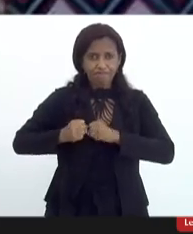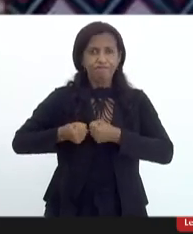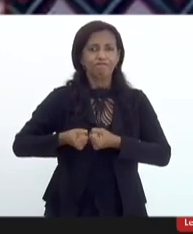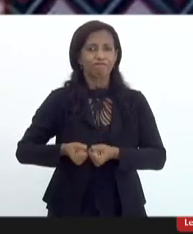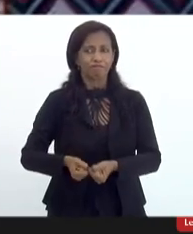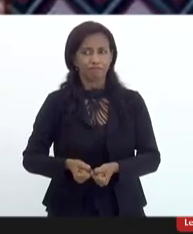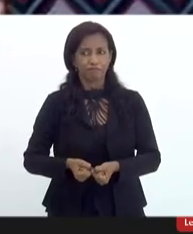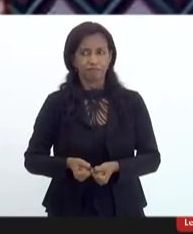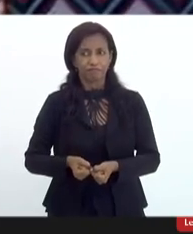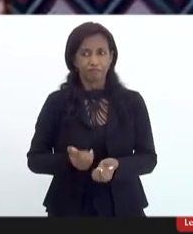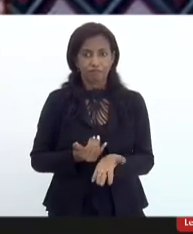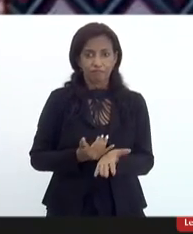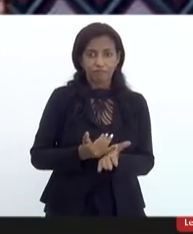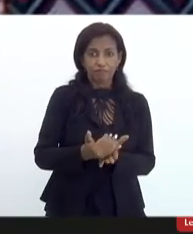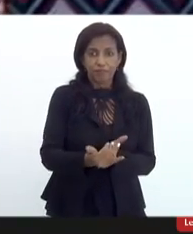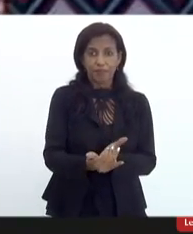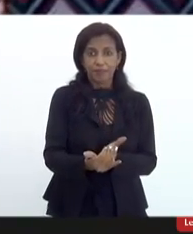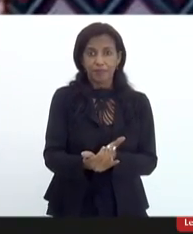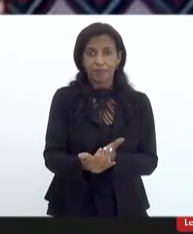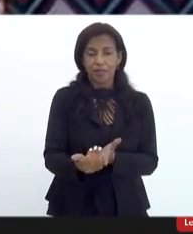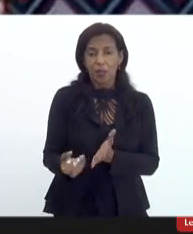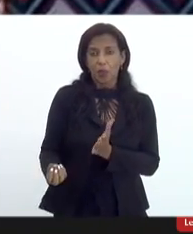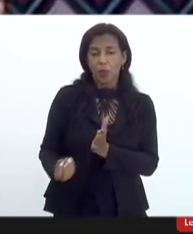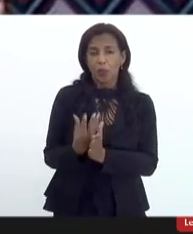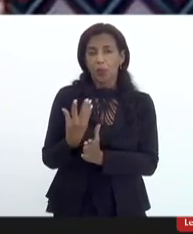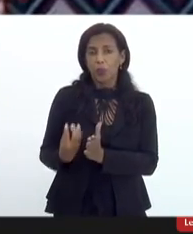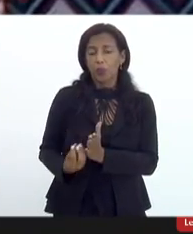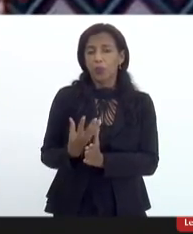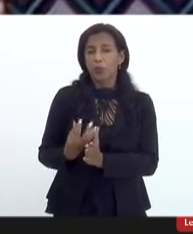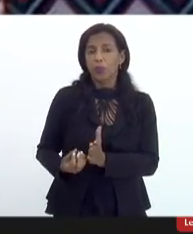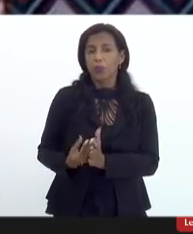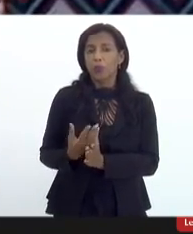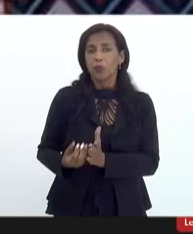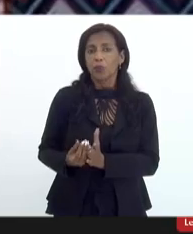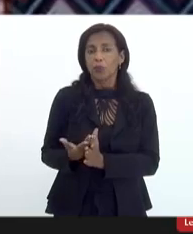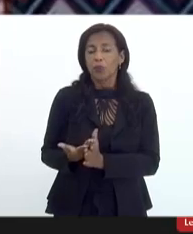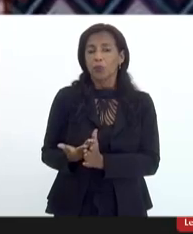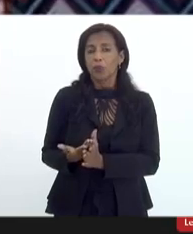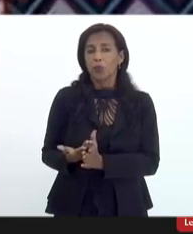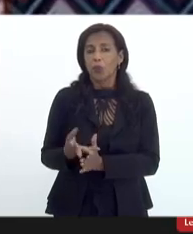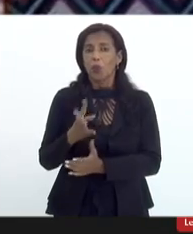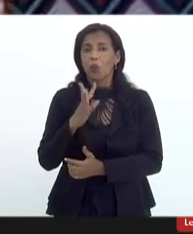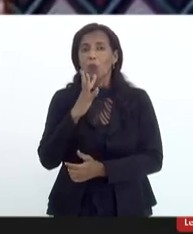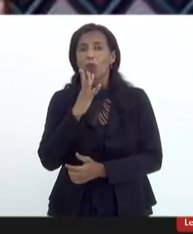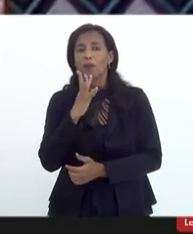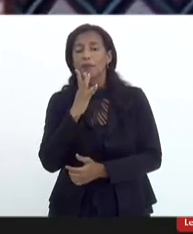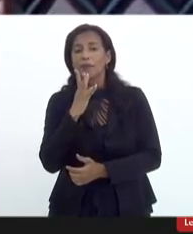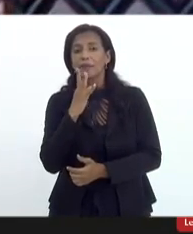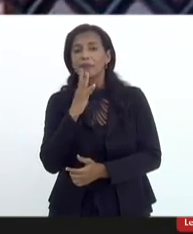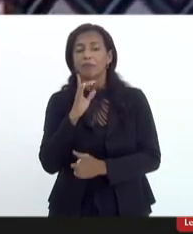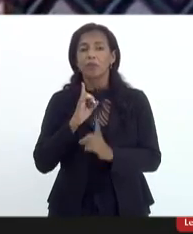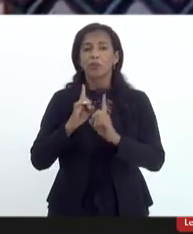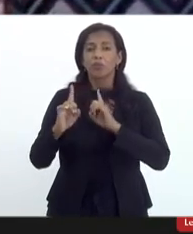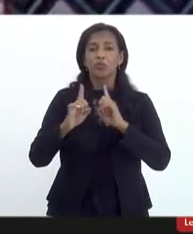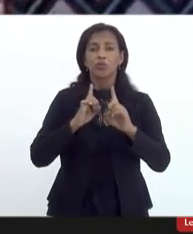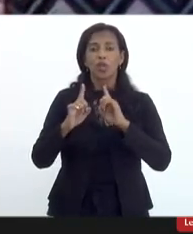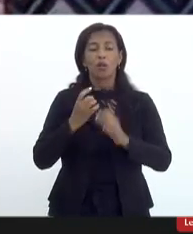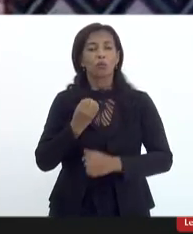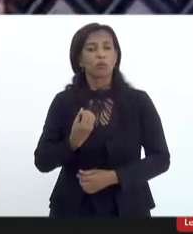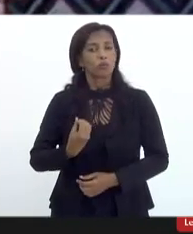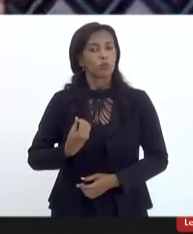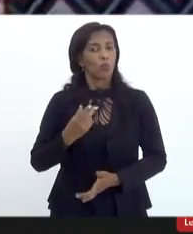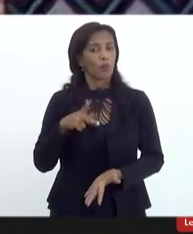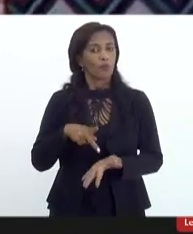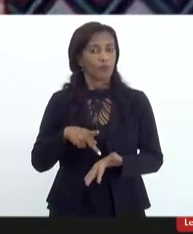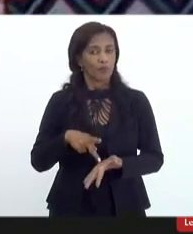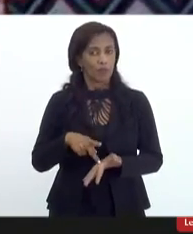esforço a partir de produzir epistemologia, conhecimento, diálogo com a realidade,